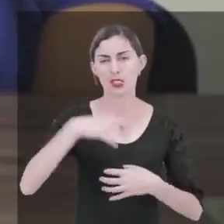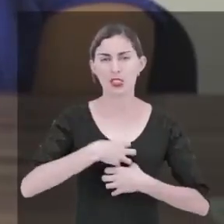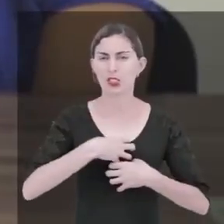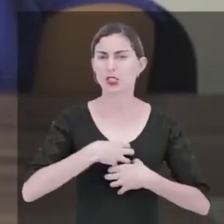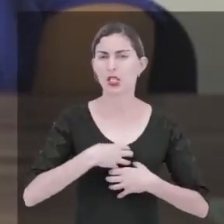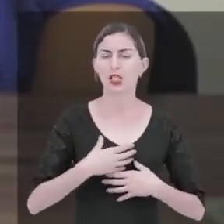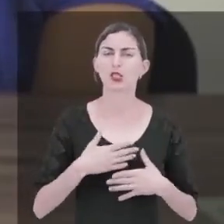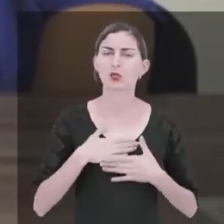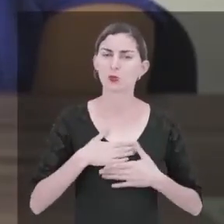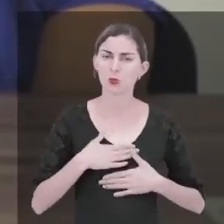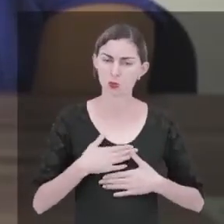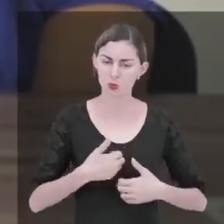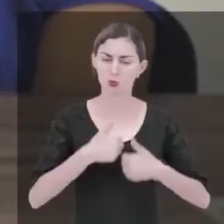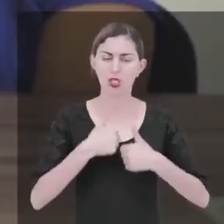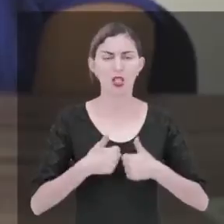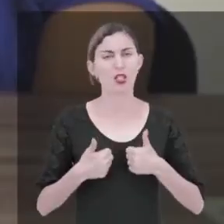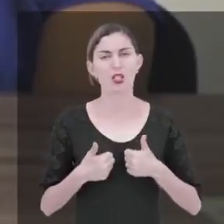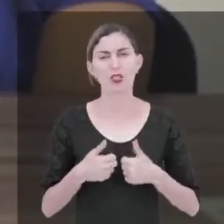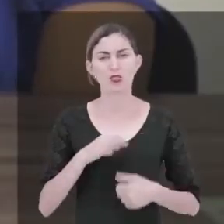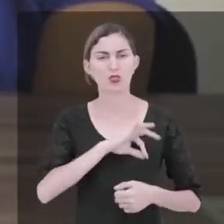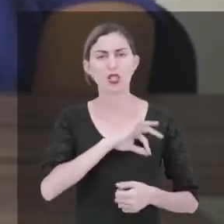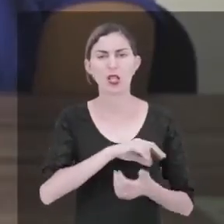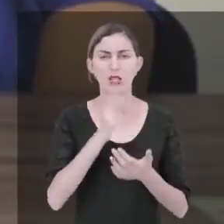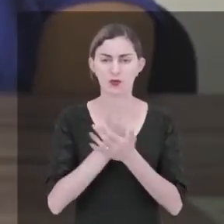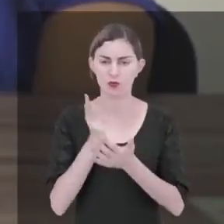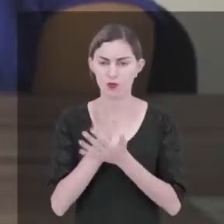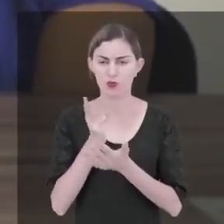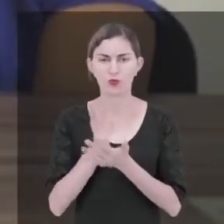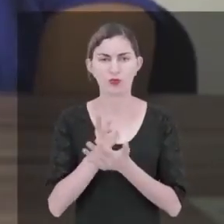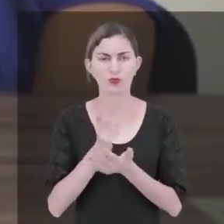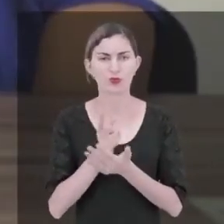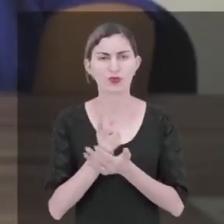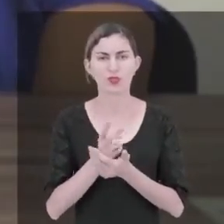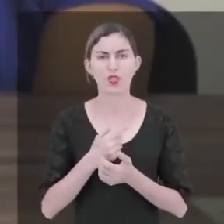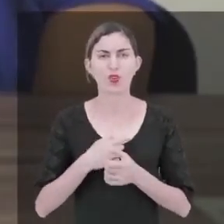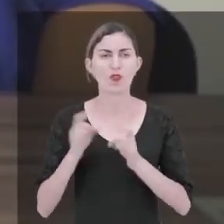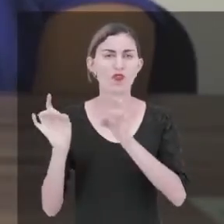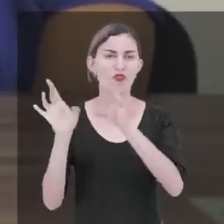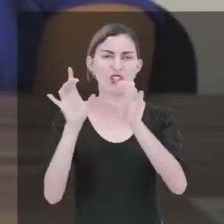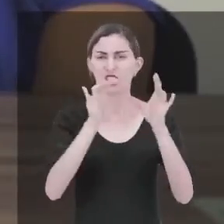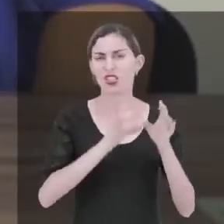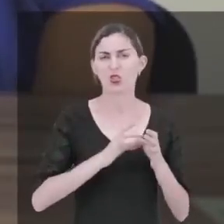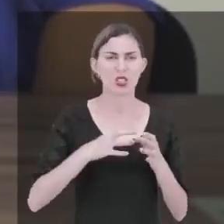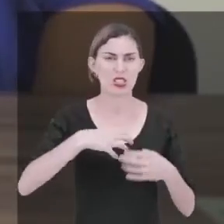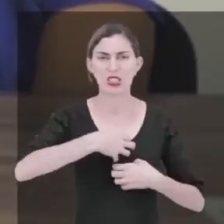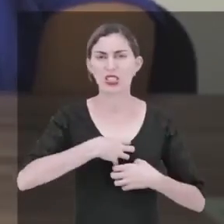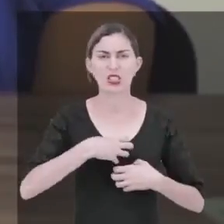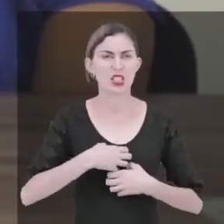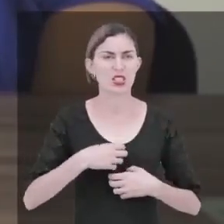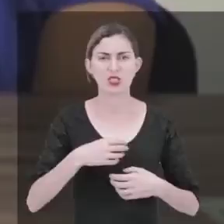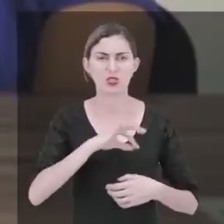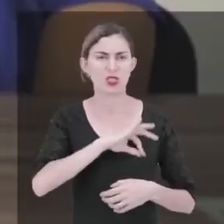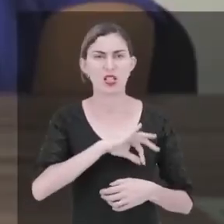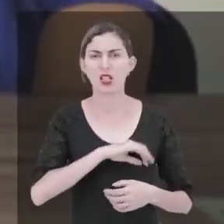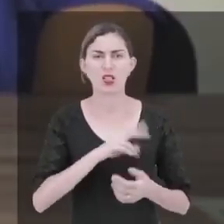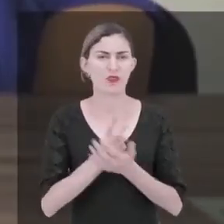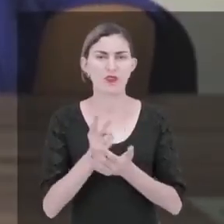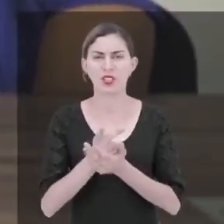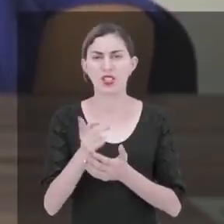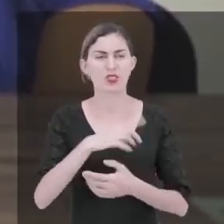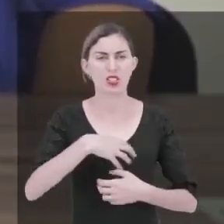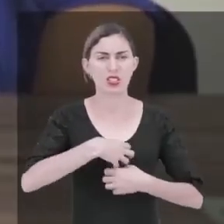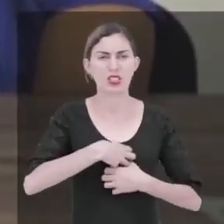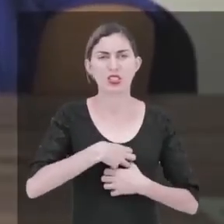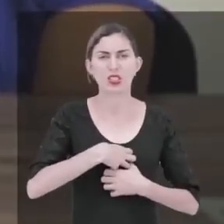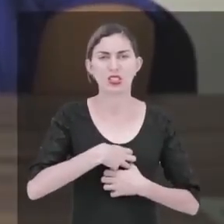mas elas se sentem confortáveis com o salário fixo. Um vendedor, ele não se sente confortável com o salário fixo.